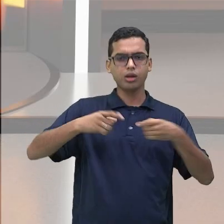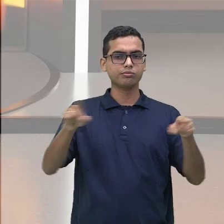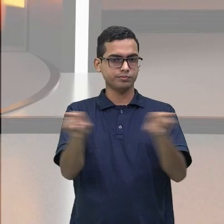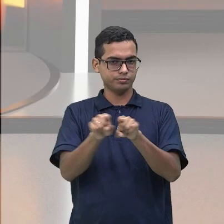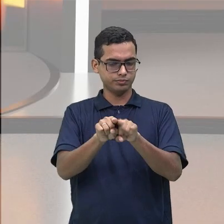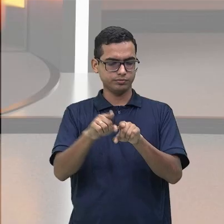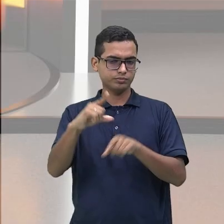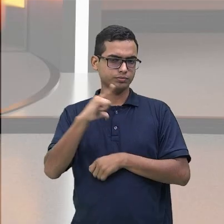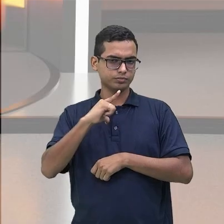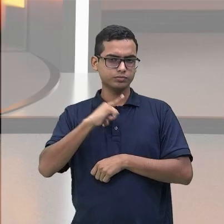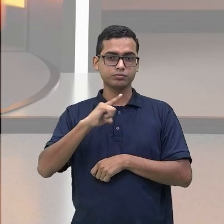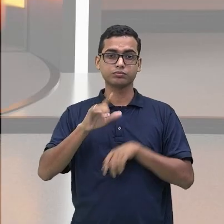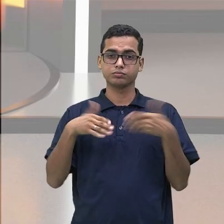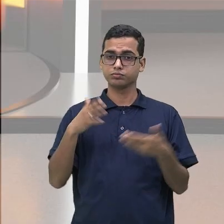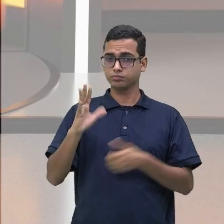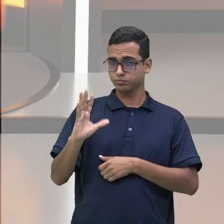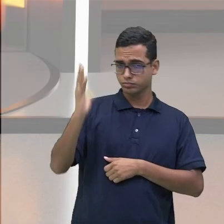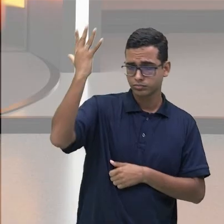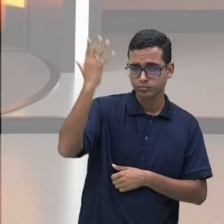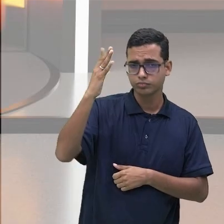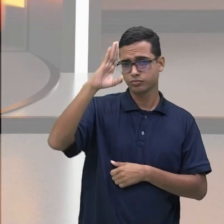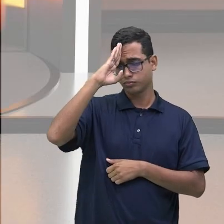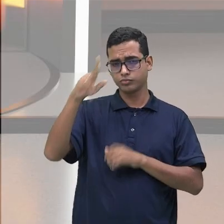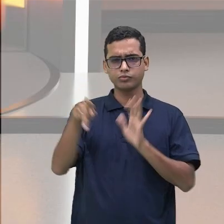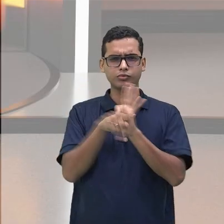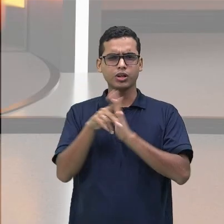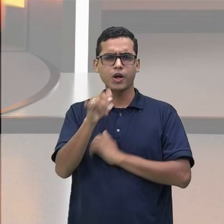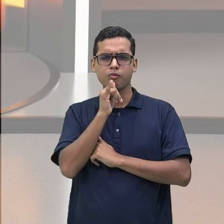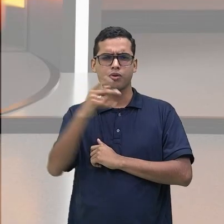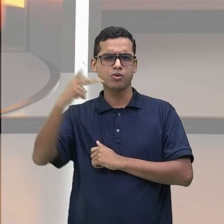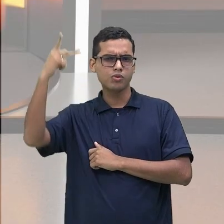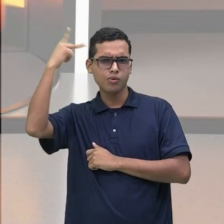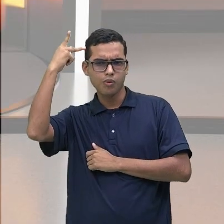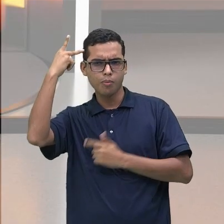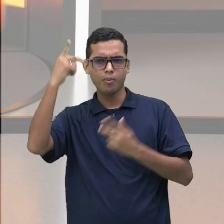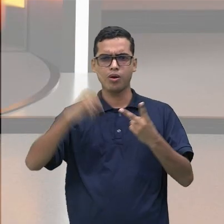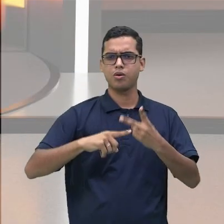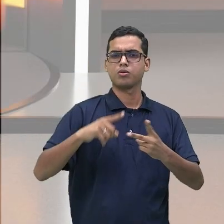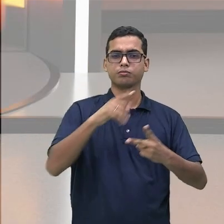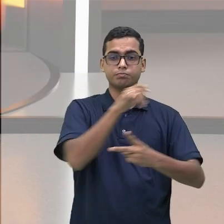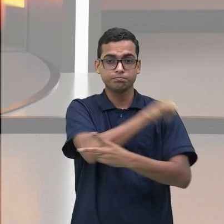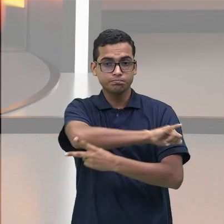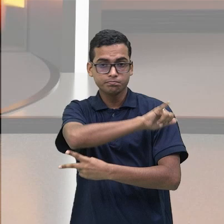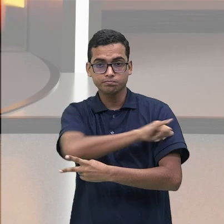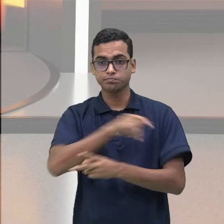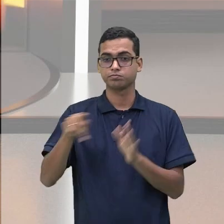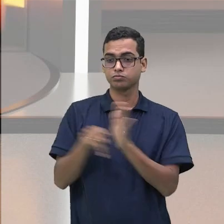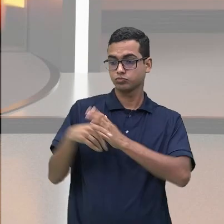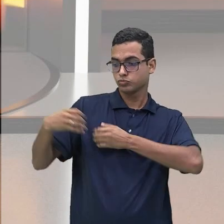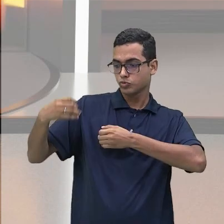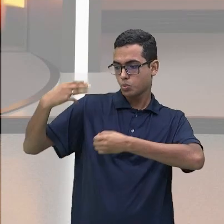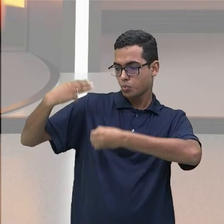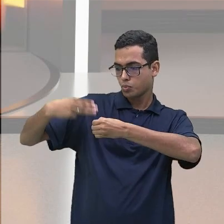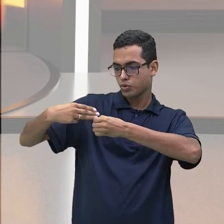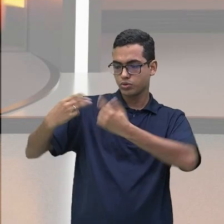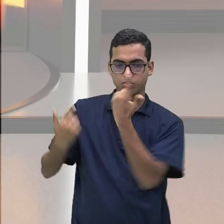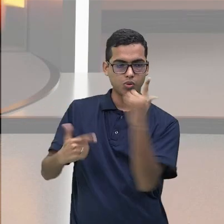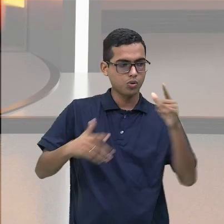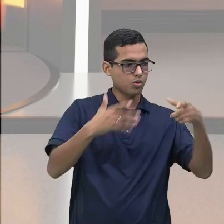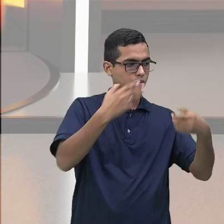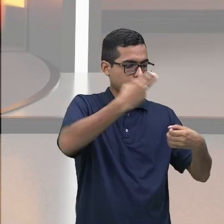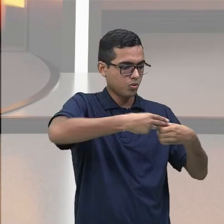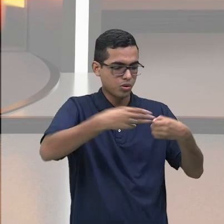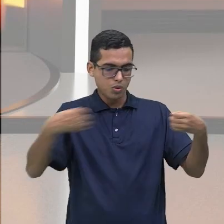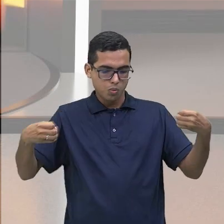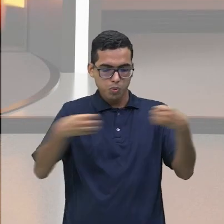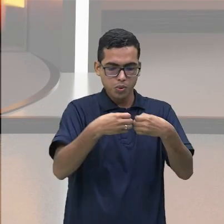ocorre isso, né, principalmente lá por São Paulo, Rio de Janeiro, que a gente está em um município, a gente já chega em outro, a gente não sabe nem que a gente já está